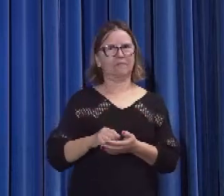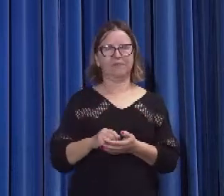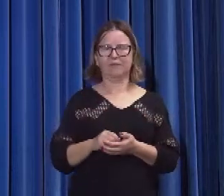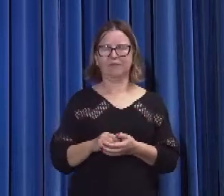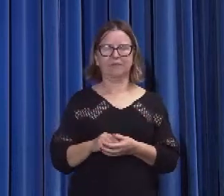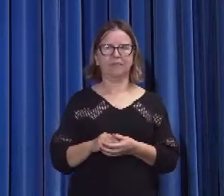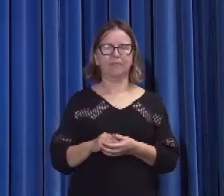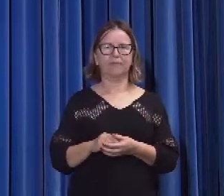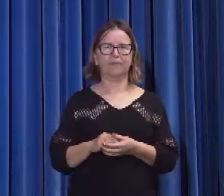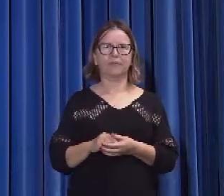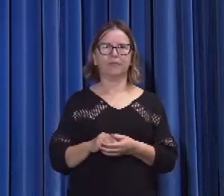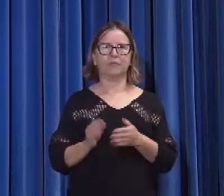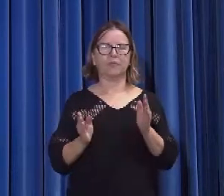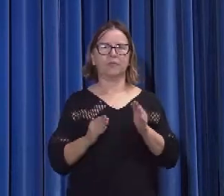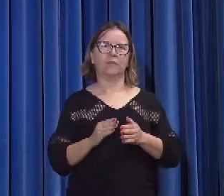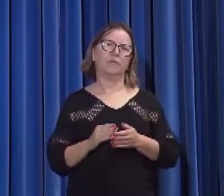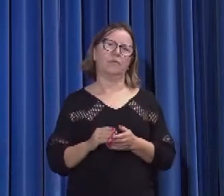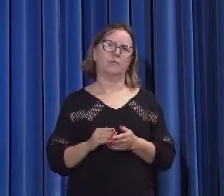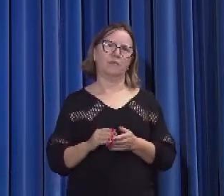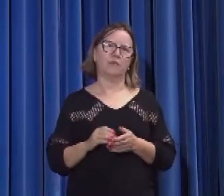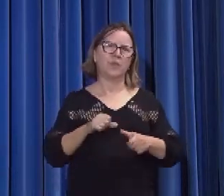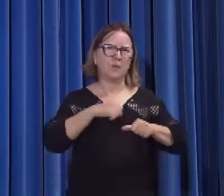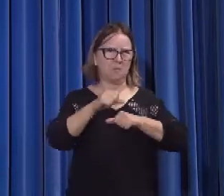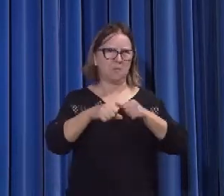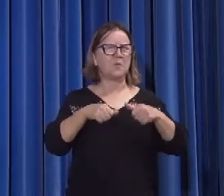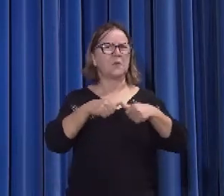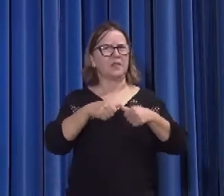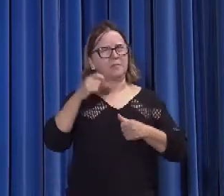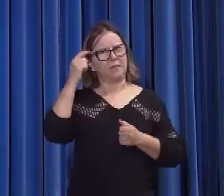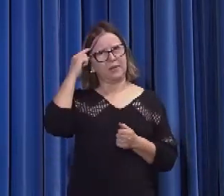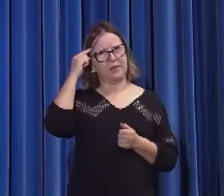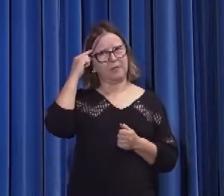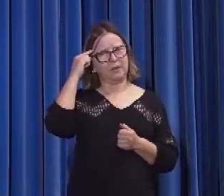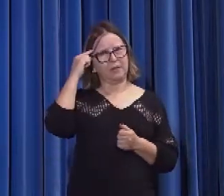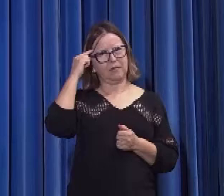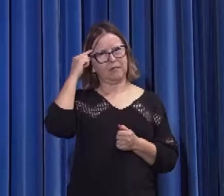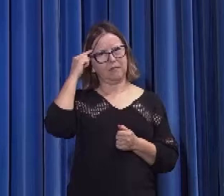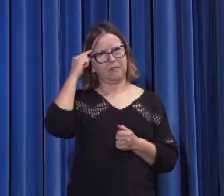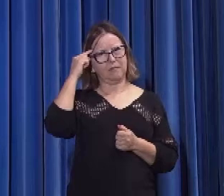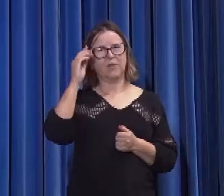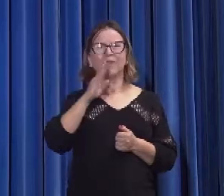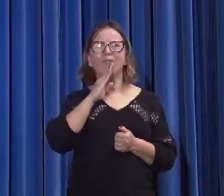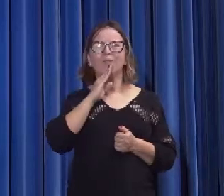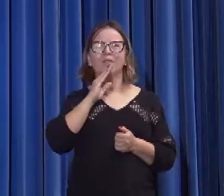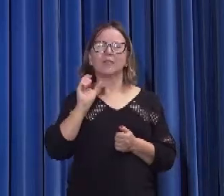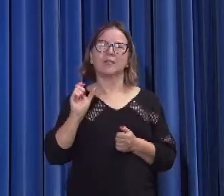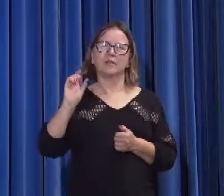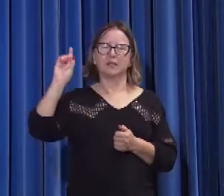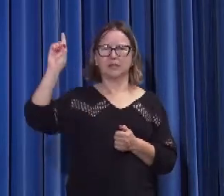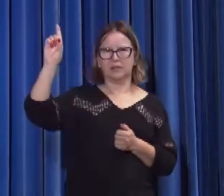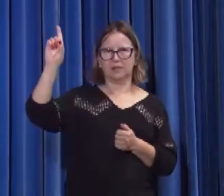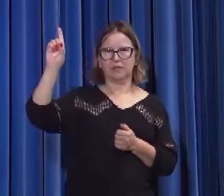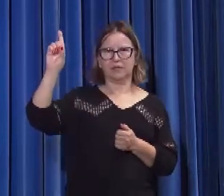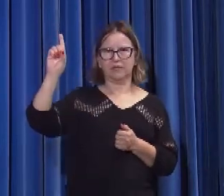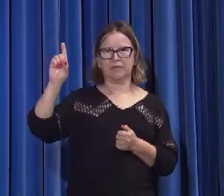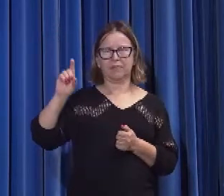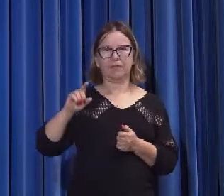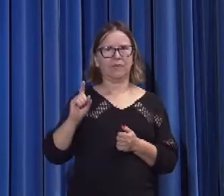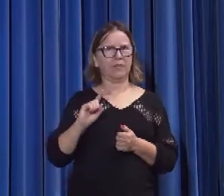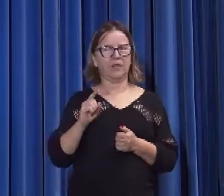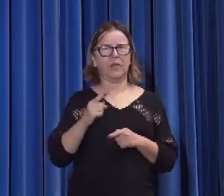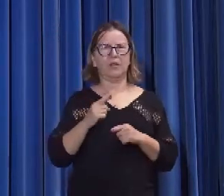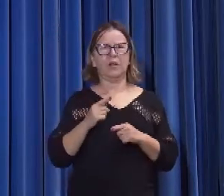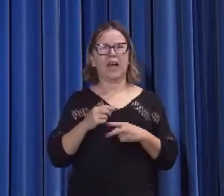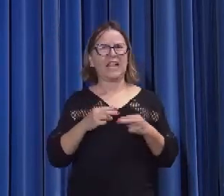Mude o paradigma. Olhe para a palavra. Não para um achismo meu ou seu.